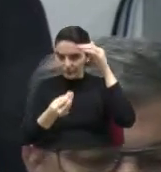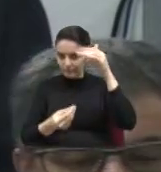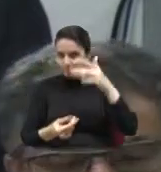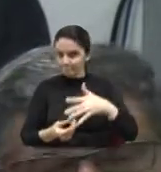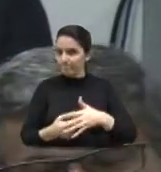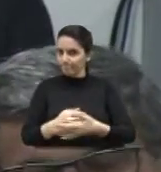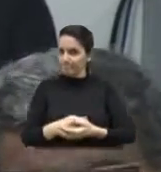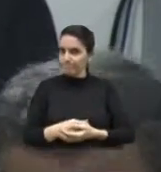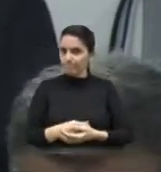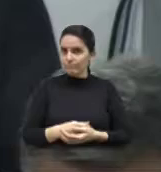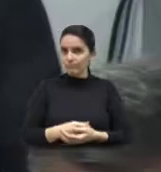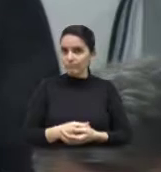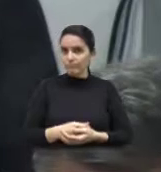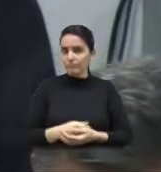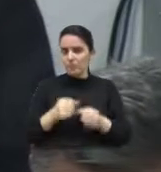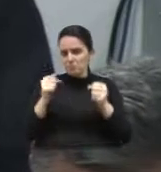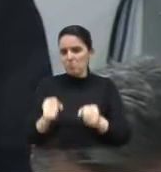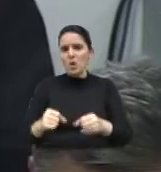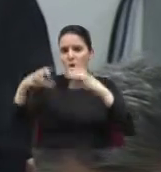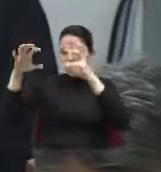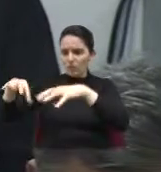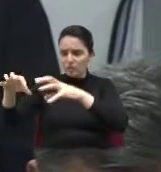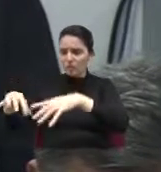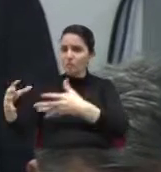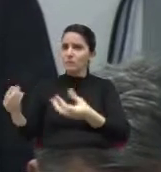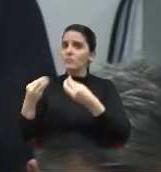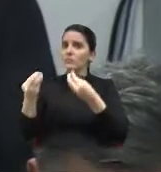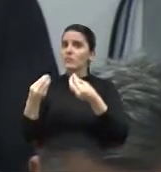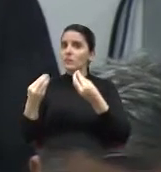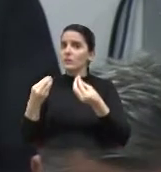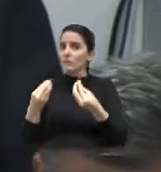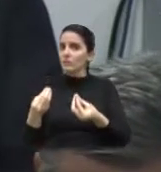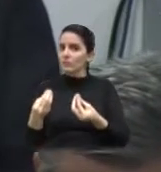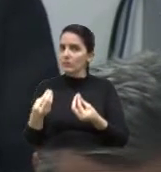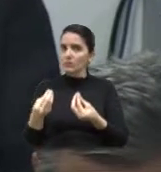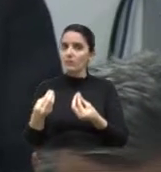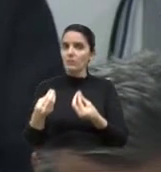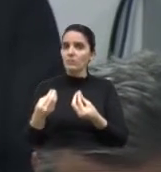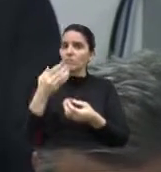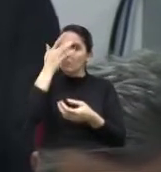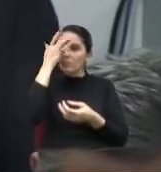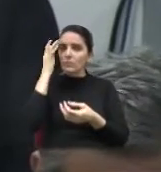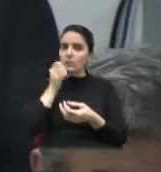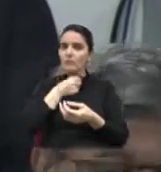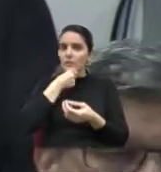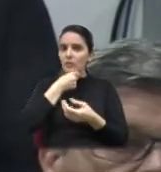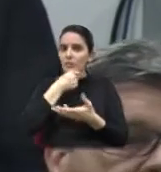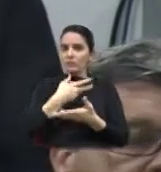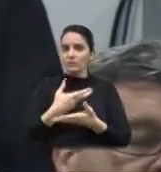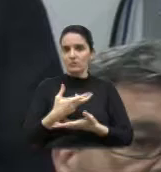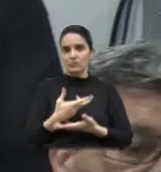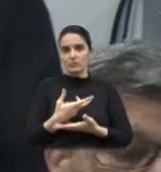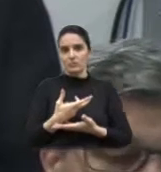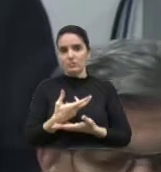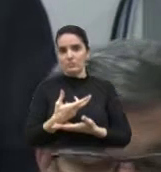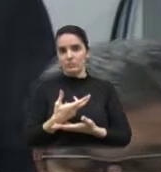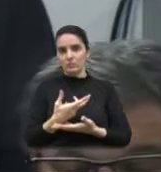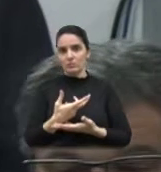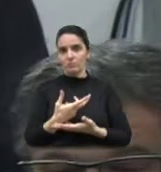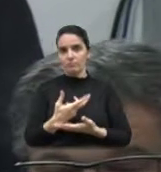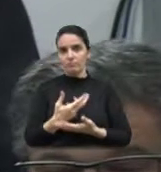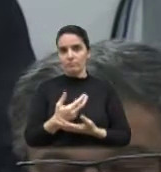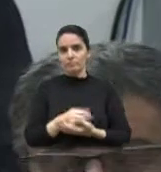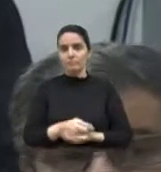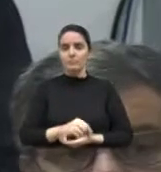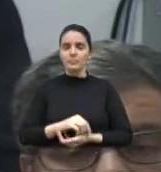Pode chover, o tempo está fechado. Como é que vai ficar aquele, principalmente os idosos, porque lá tem mais idosos. Como vai ficar? Uma parte